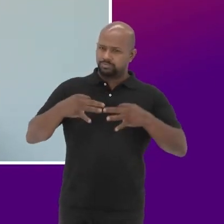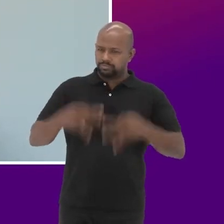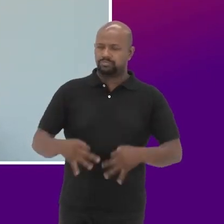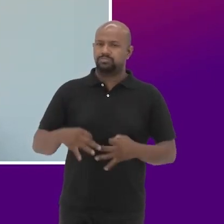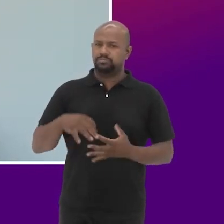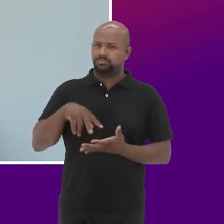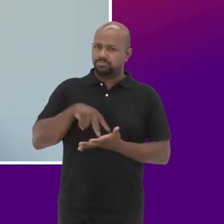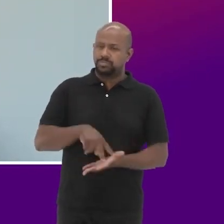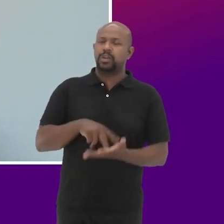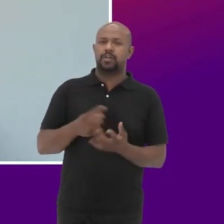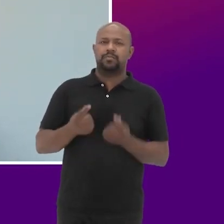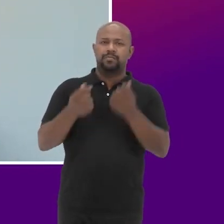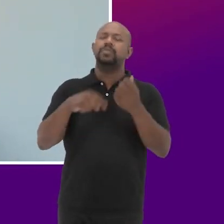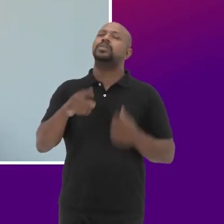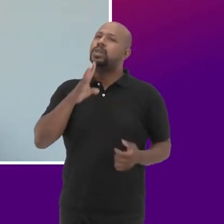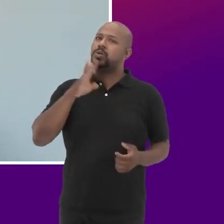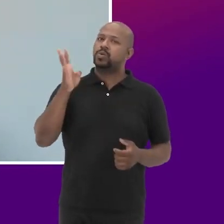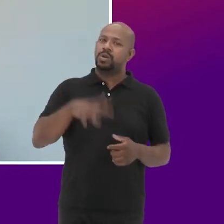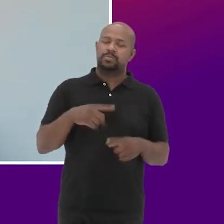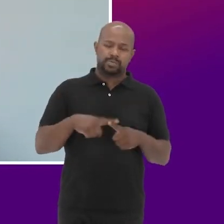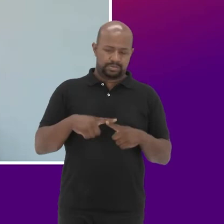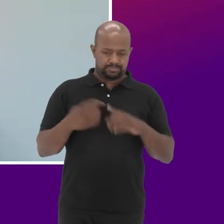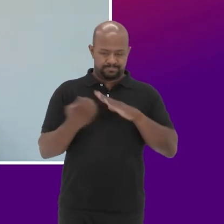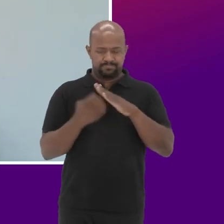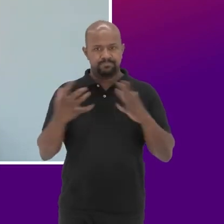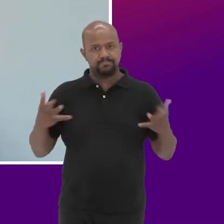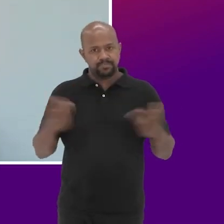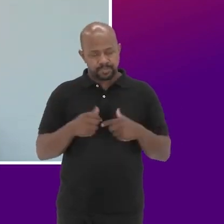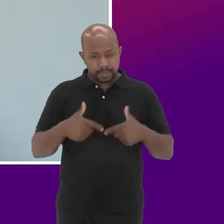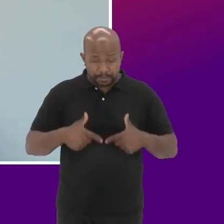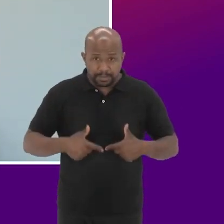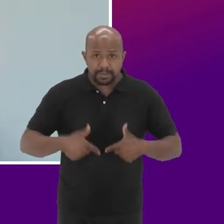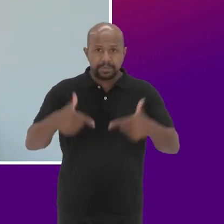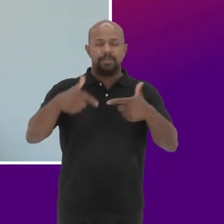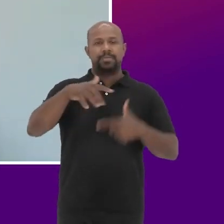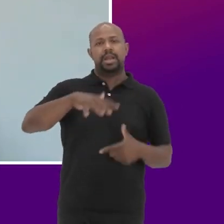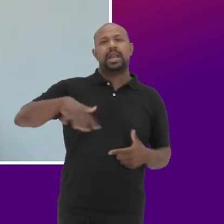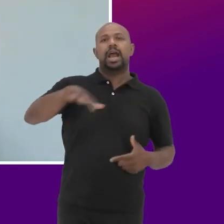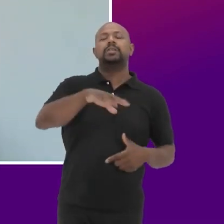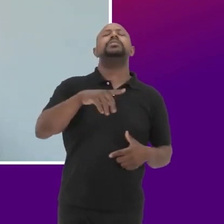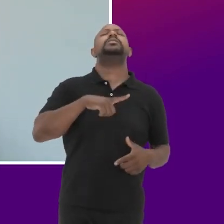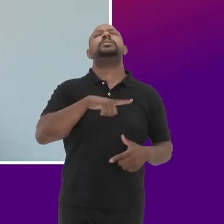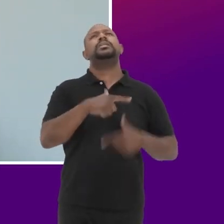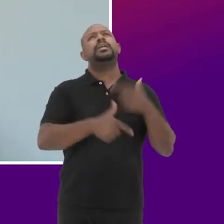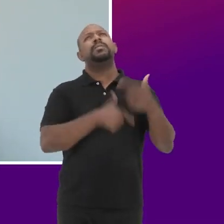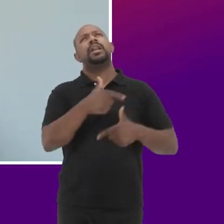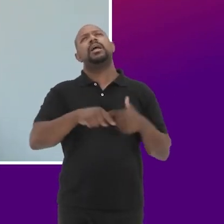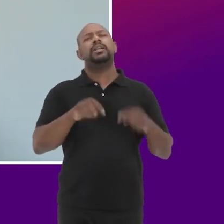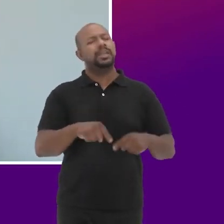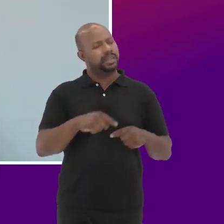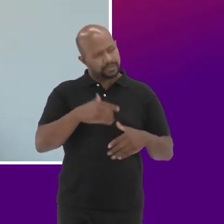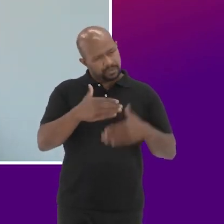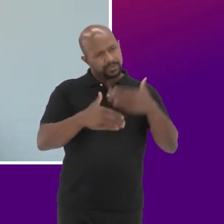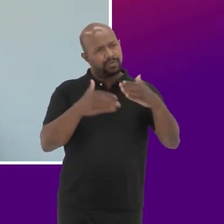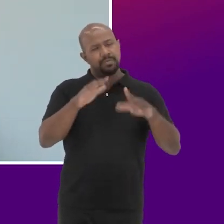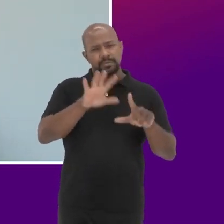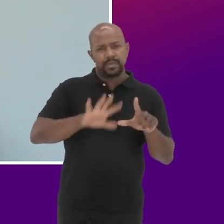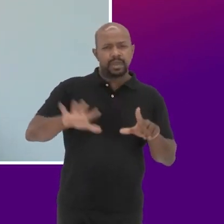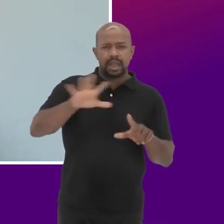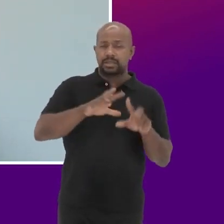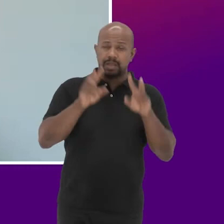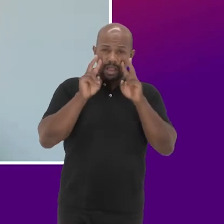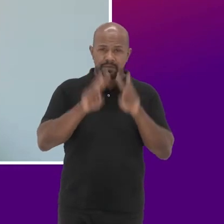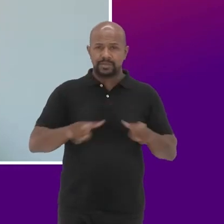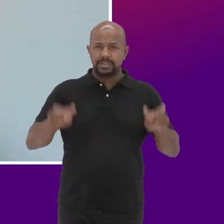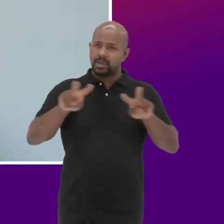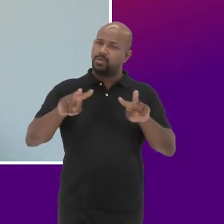financeira, né? E a gente é bem reconhecido aqui por ter uma infra robusta para operar o mercado. A gente tem trabalhado aqui em desenvolver um mercado com